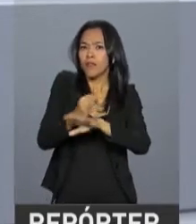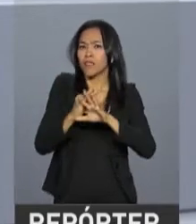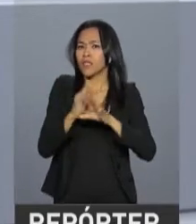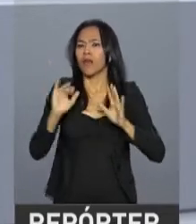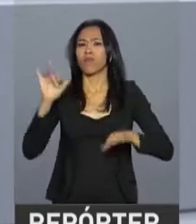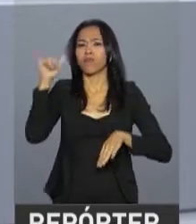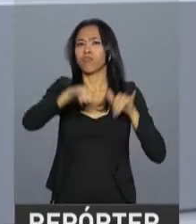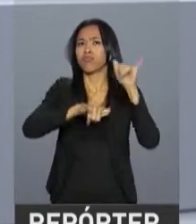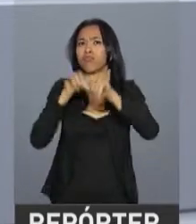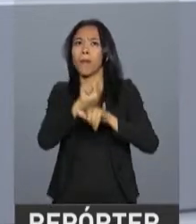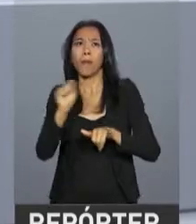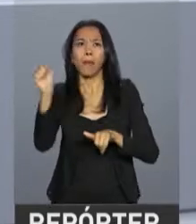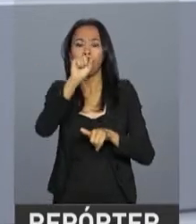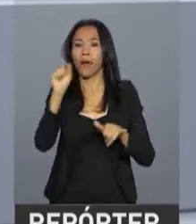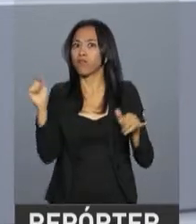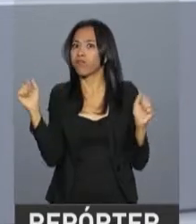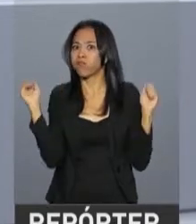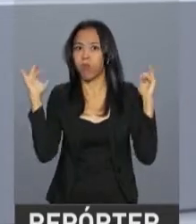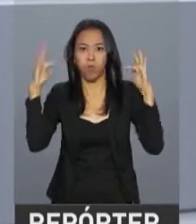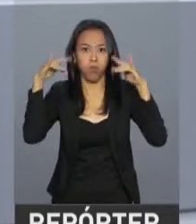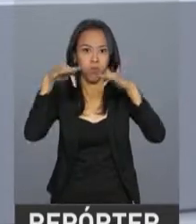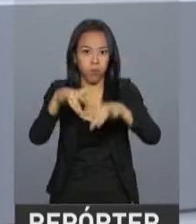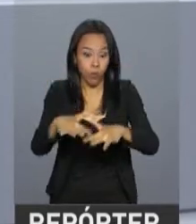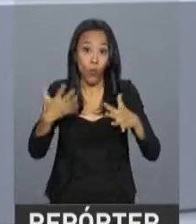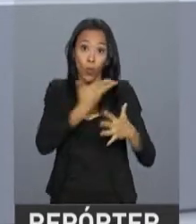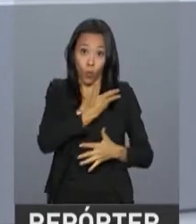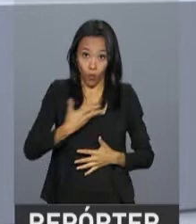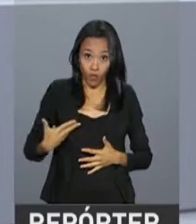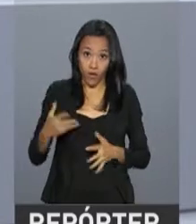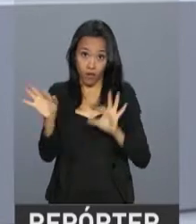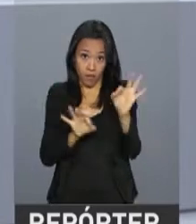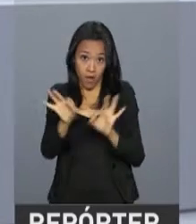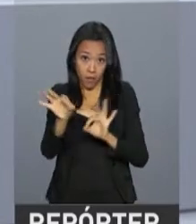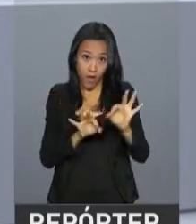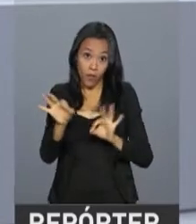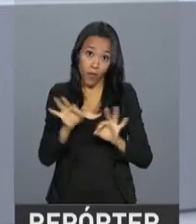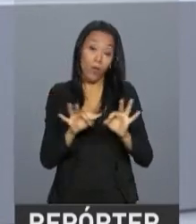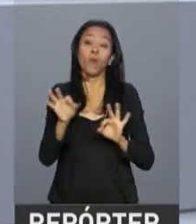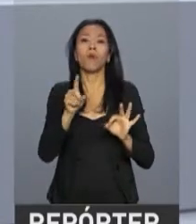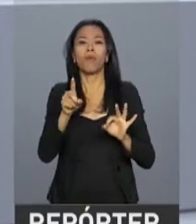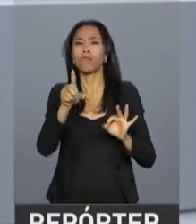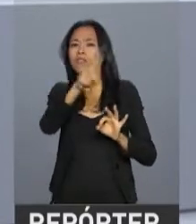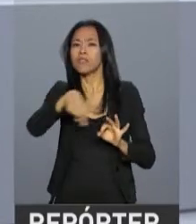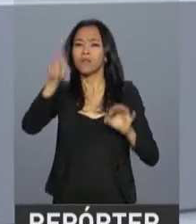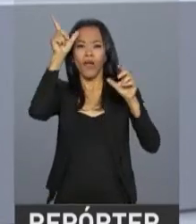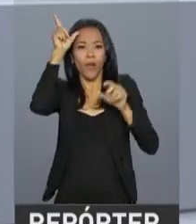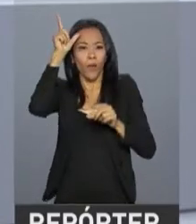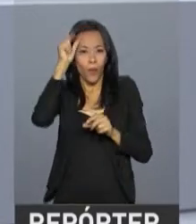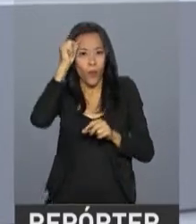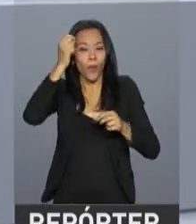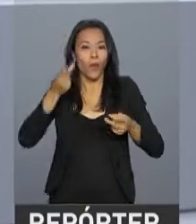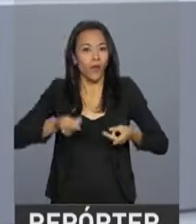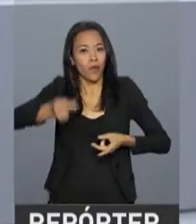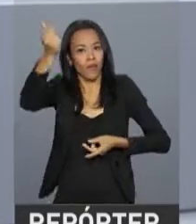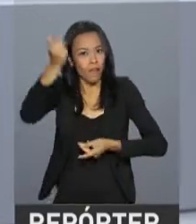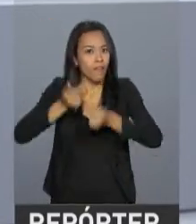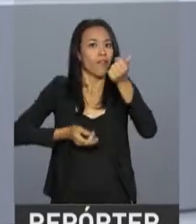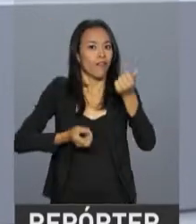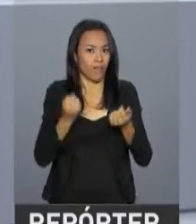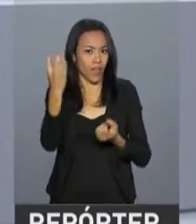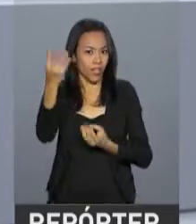o país estão cheios o governo preparou uma operação para garantir a tranqüilidade da viagem e nós damos aqui algumas dicas importantes